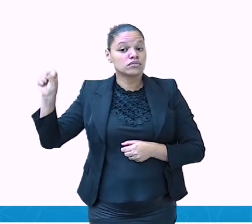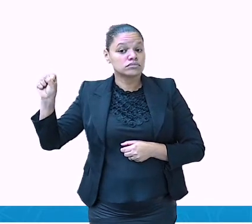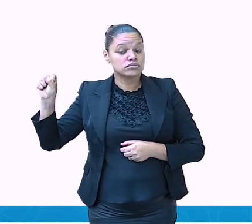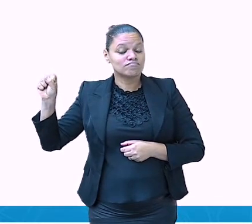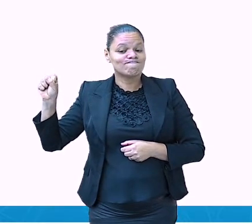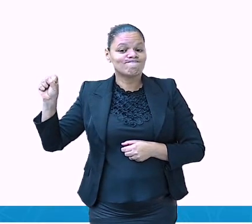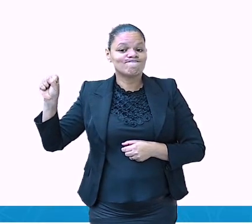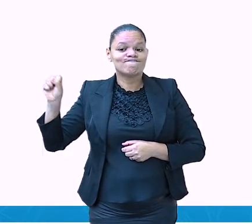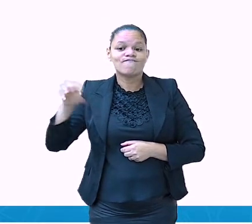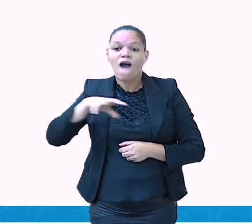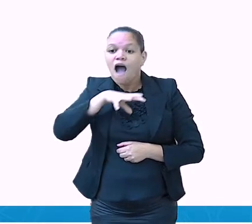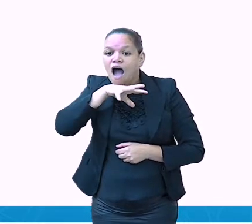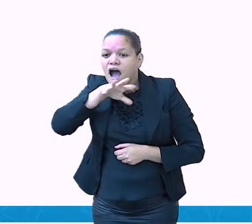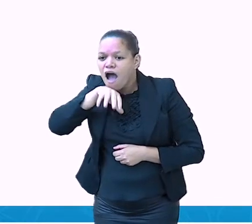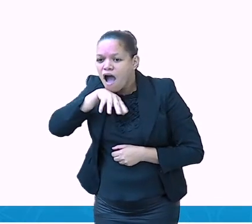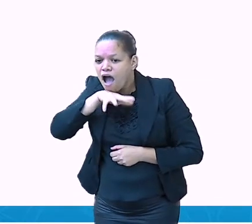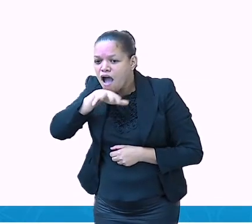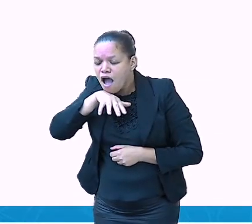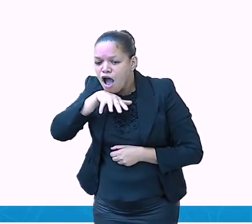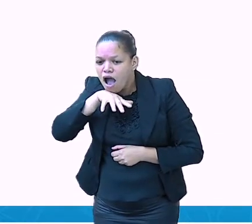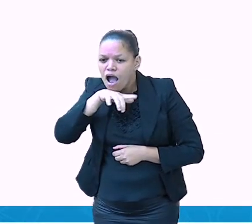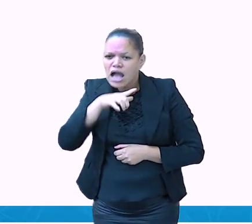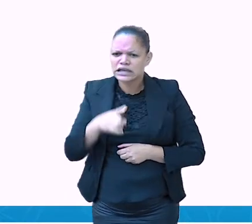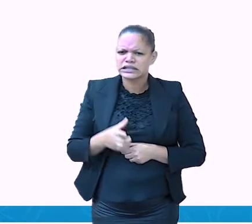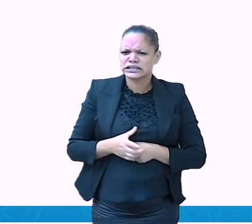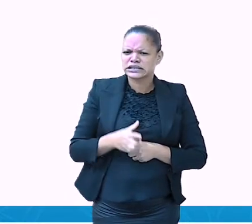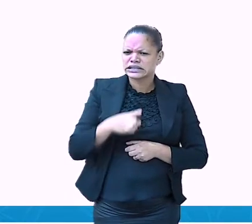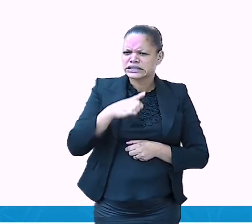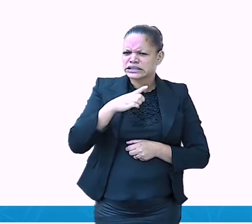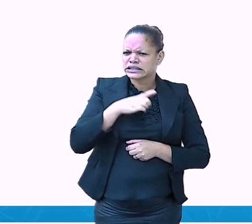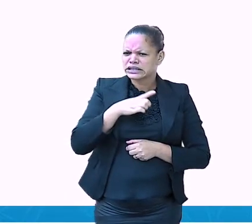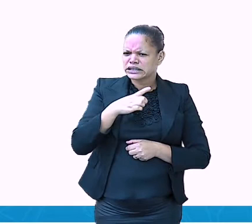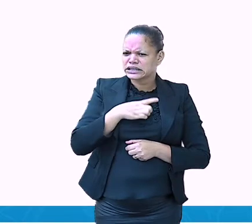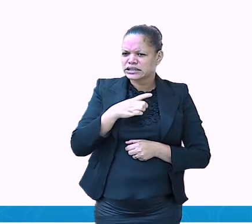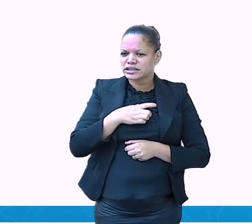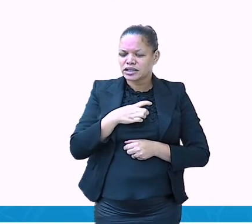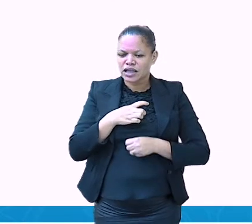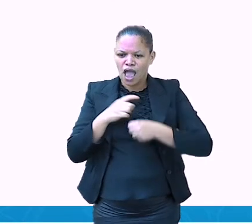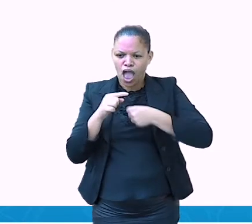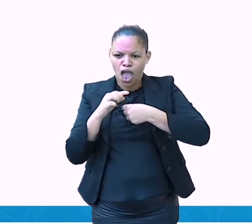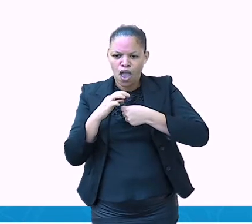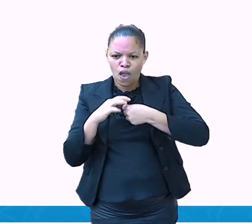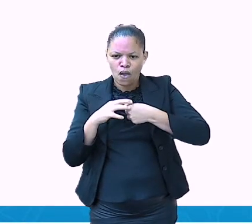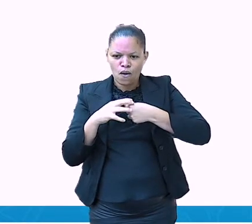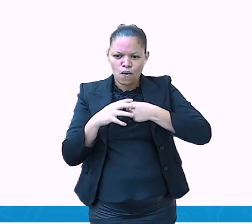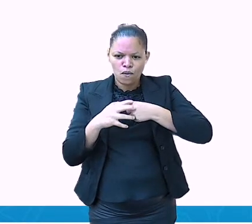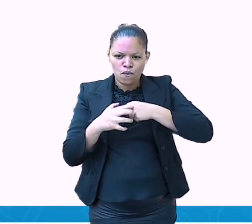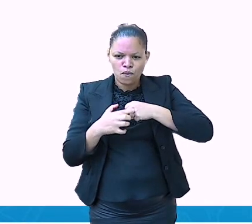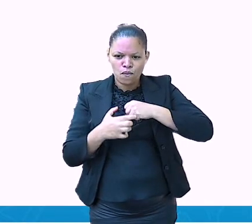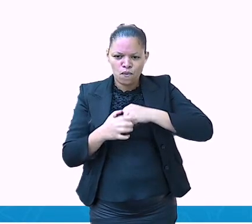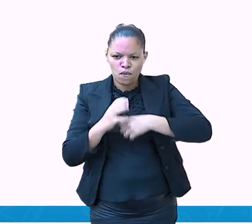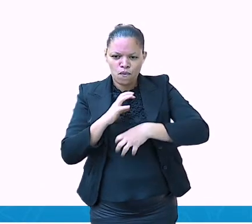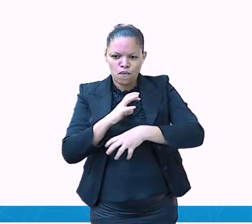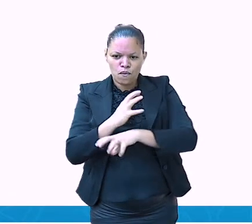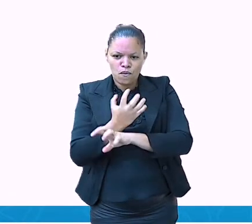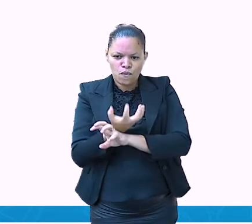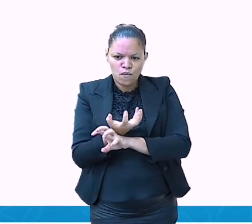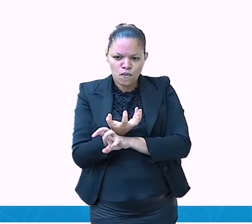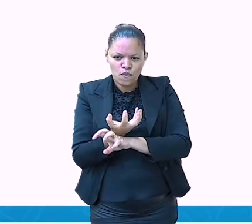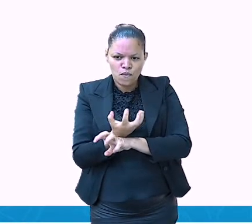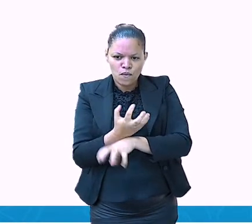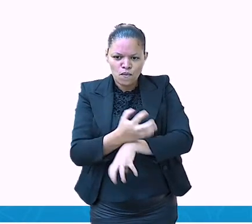exoesqueleto. Professora, mas você não falou que os invertebrados não possuem esqueleto? Não, mas